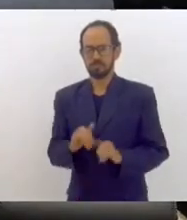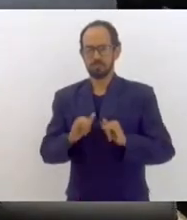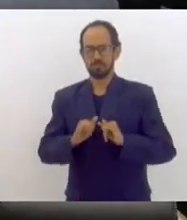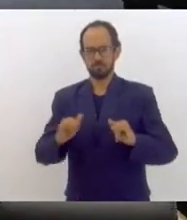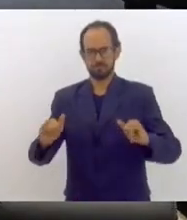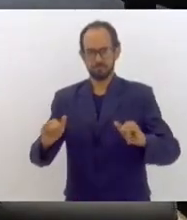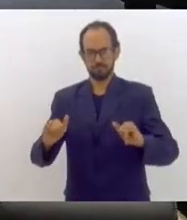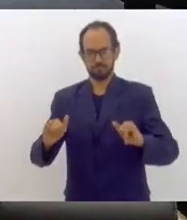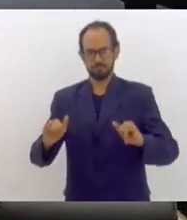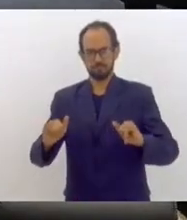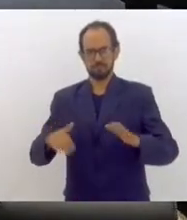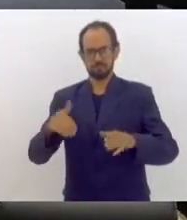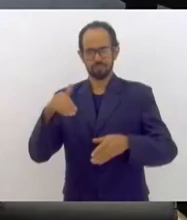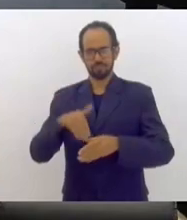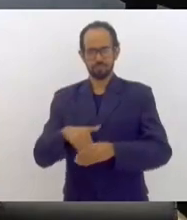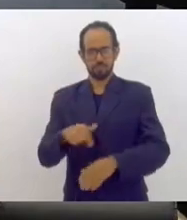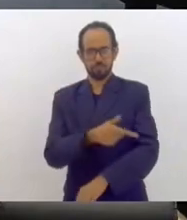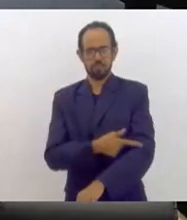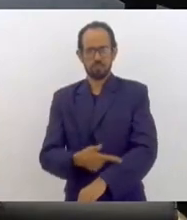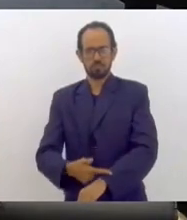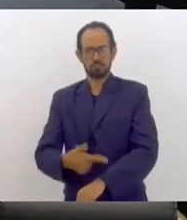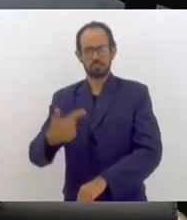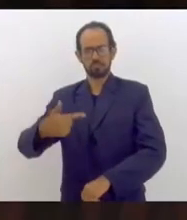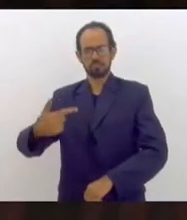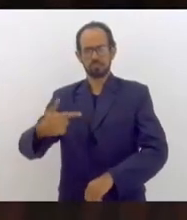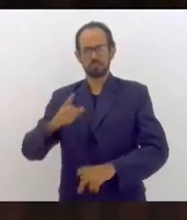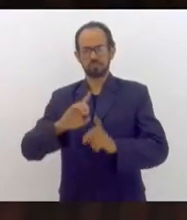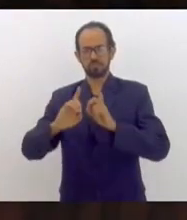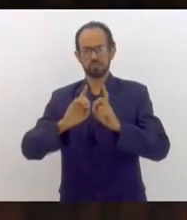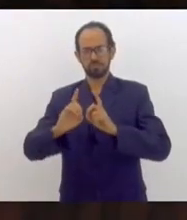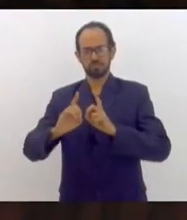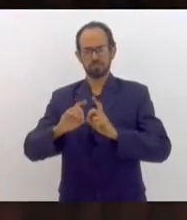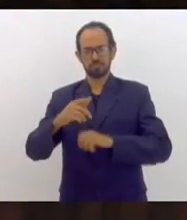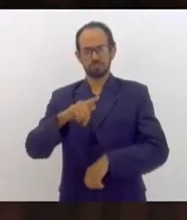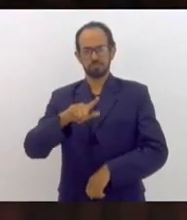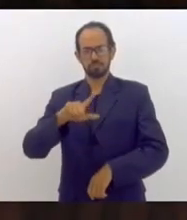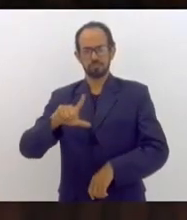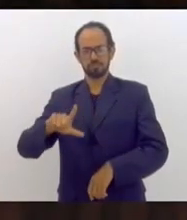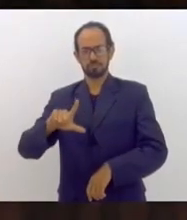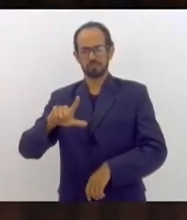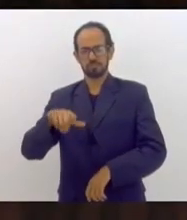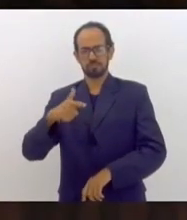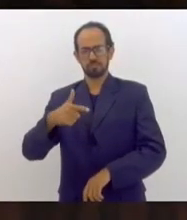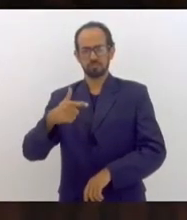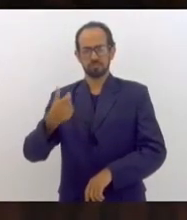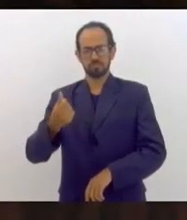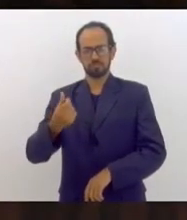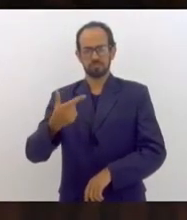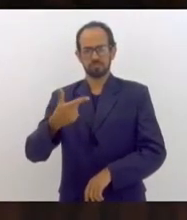Anuncio tramitação ordinária em votação em segunda discussão. Projeto de Lei